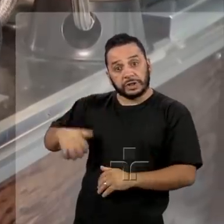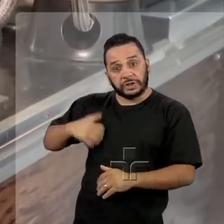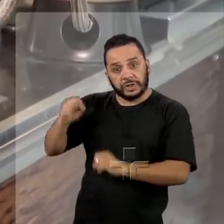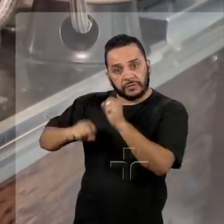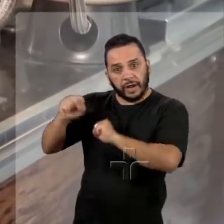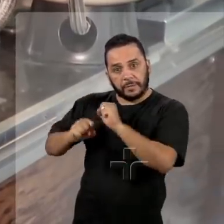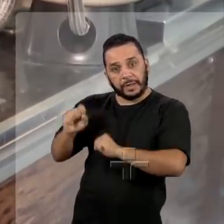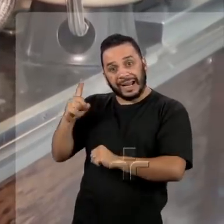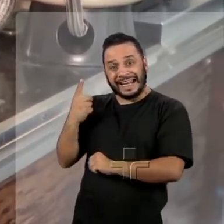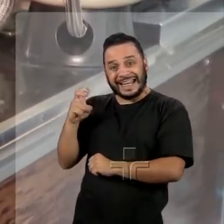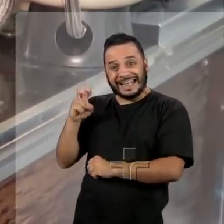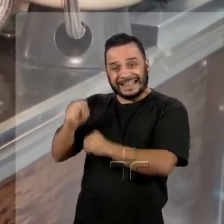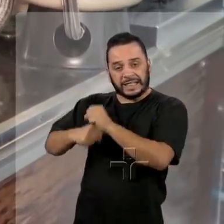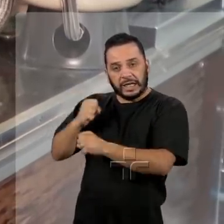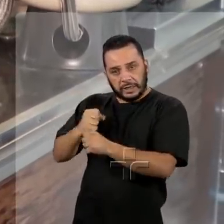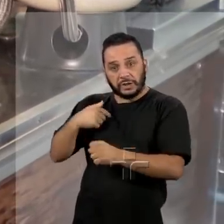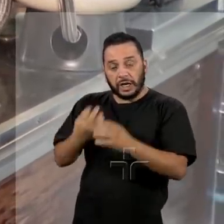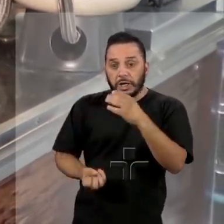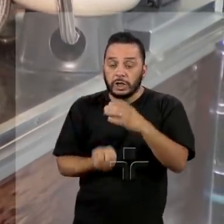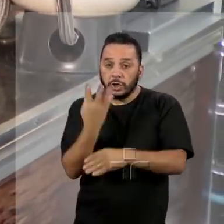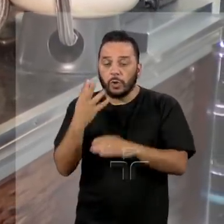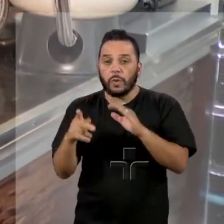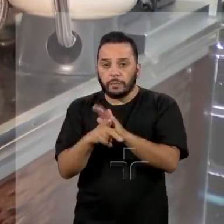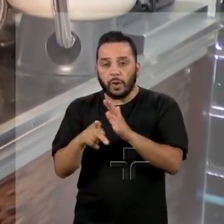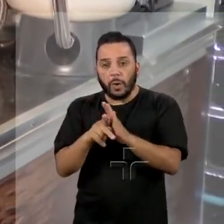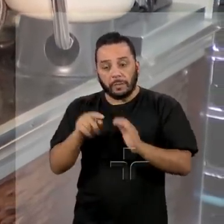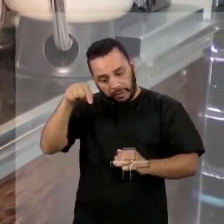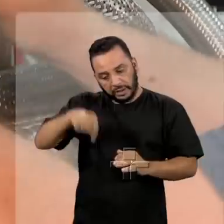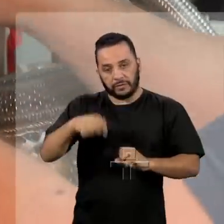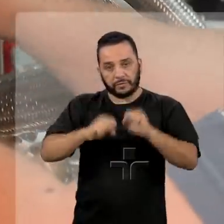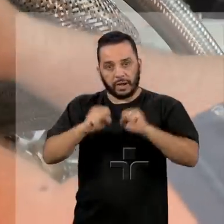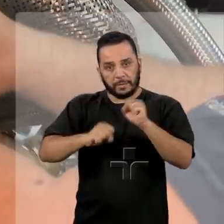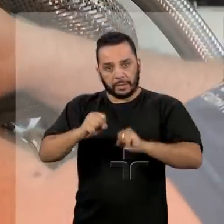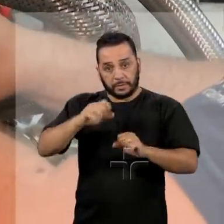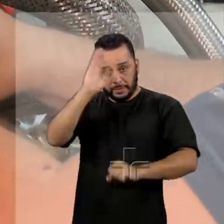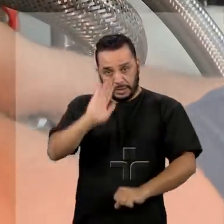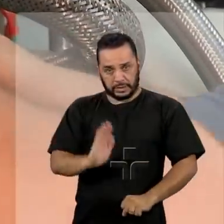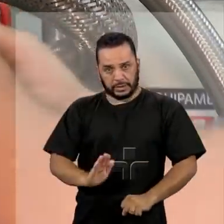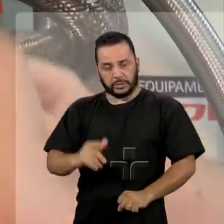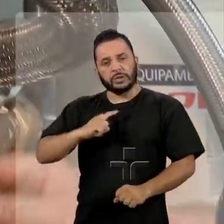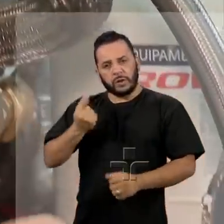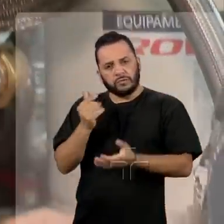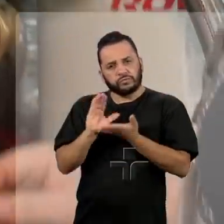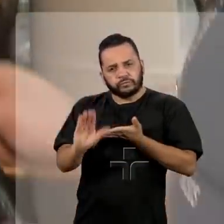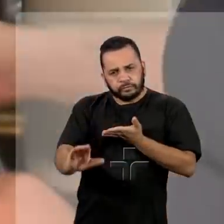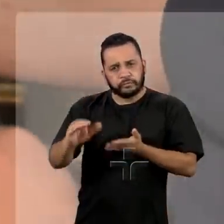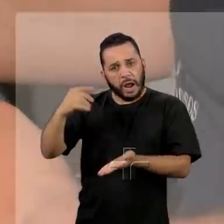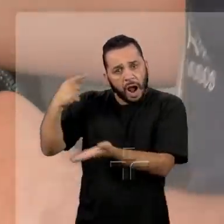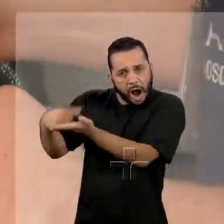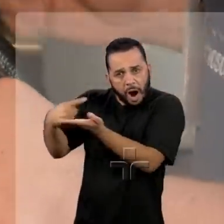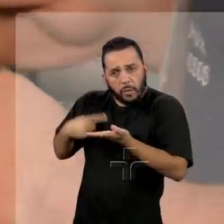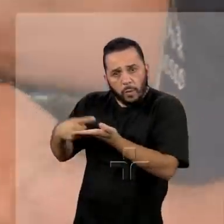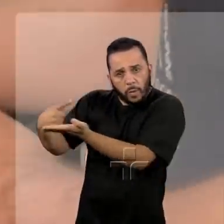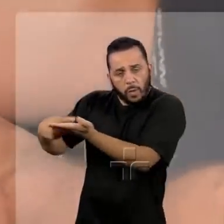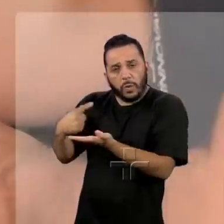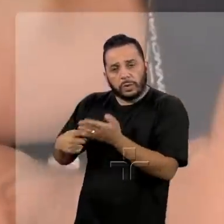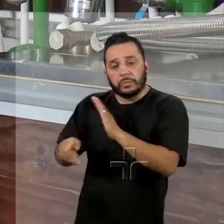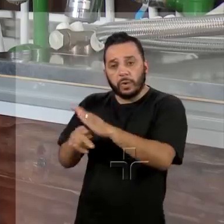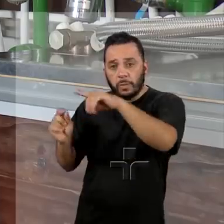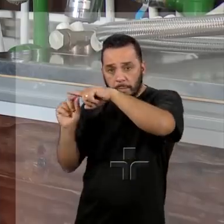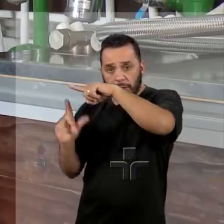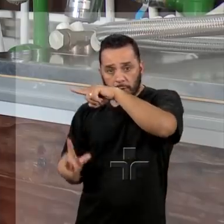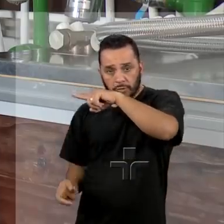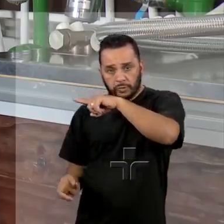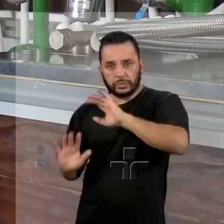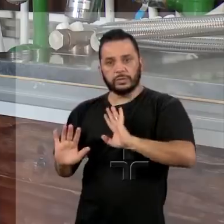15 anos montou uma filial para vender o produto no Brasil. O investimento foi feito após um acordo feito pelo Mercosul.